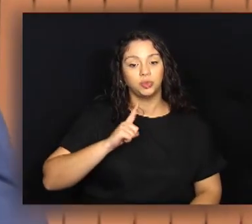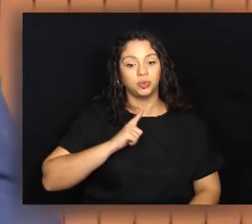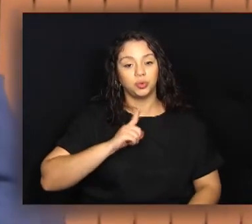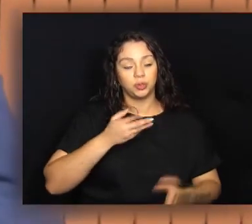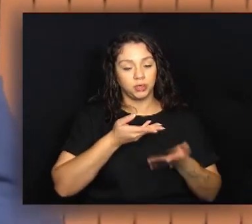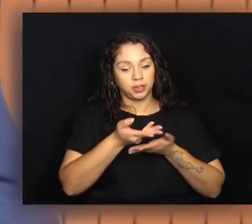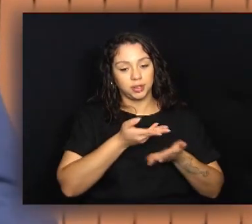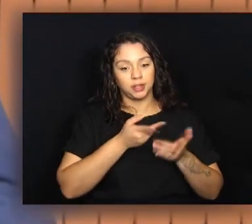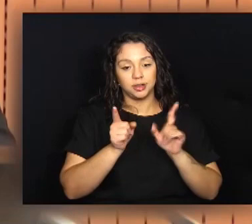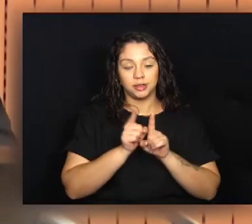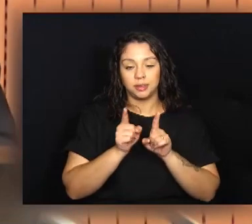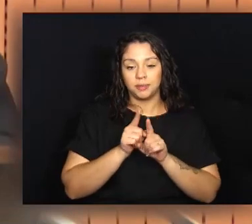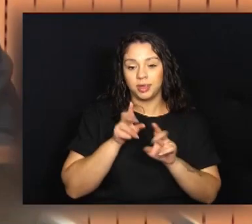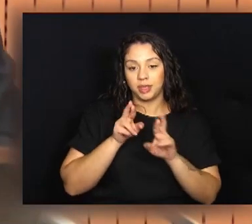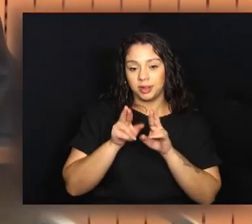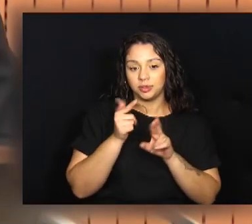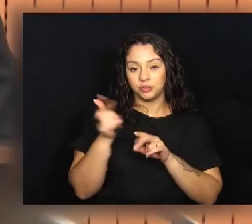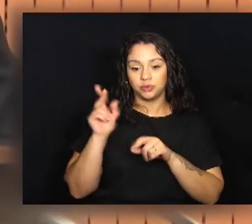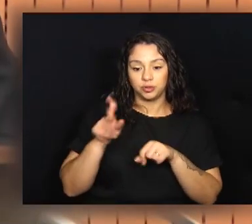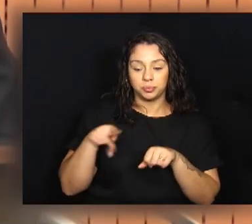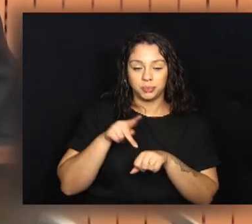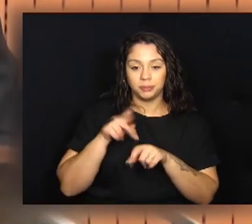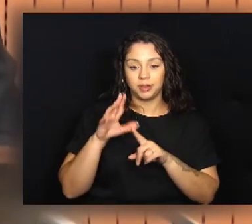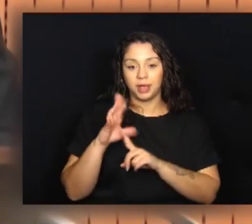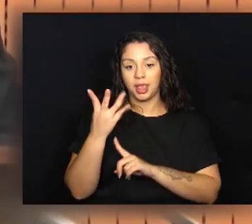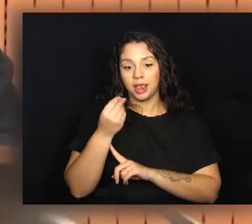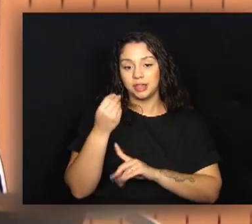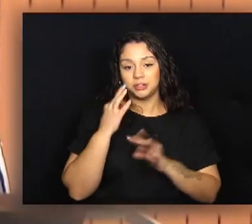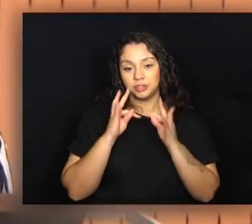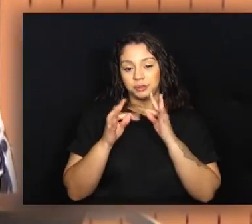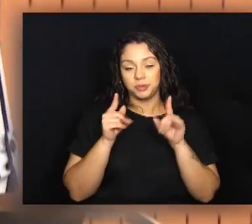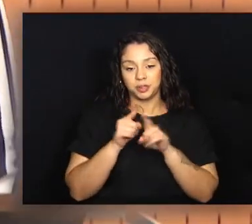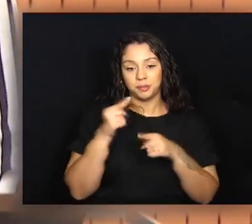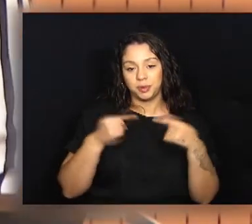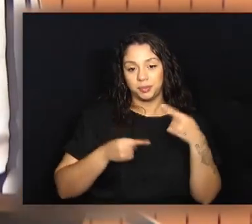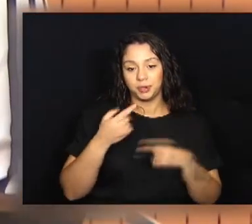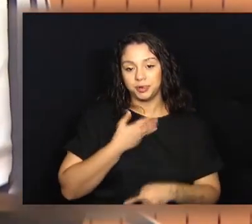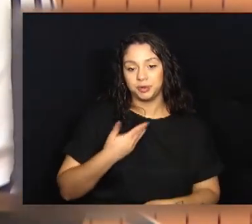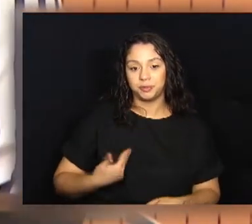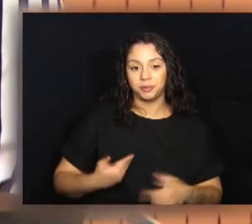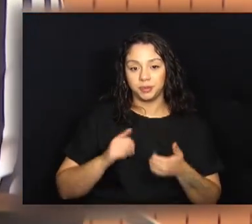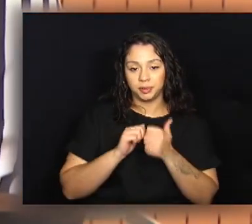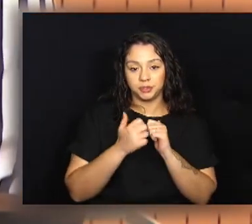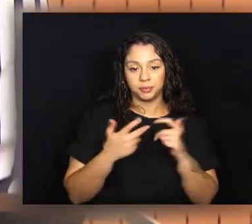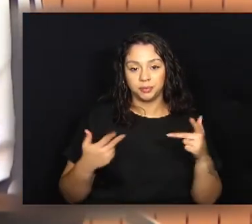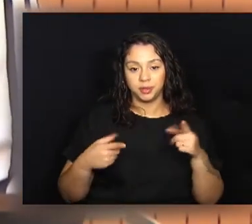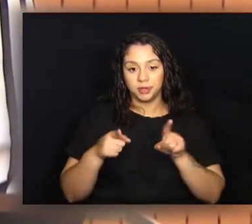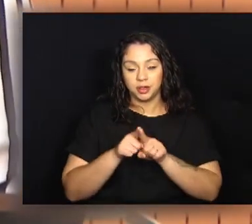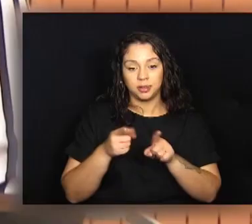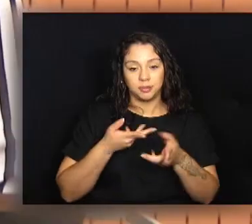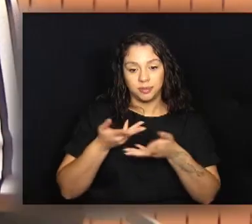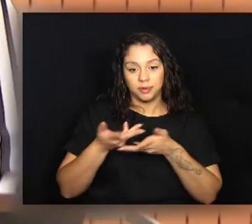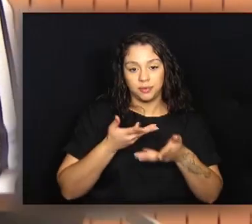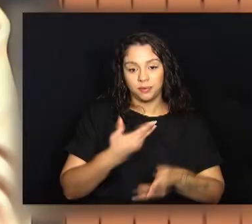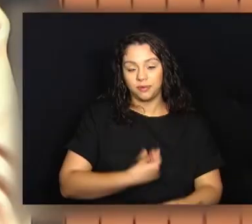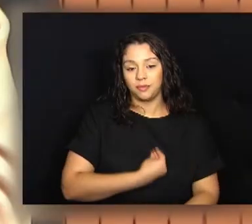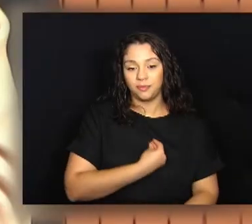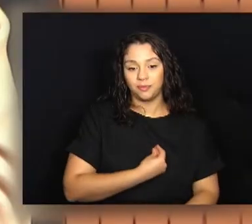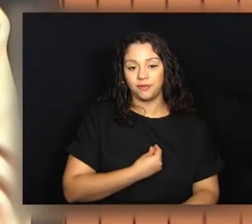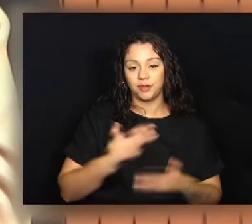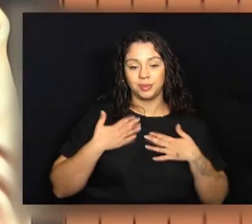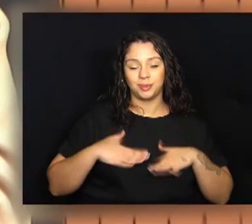relações internacionais, arte-terapia, políticas públicas e esportes, convivência pacífica com os